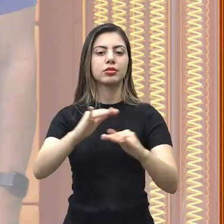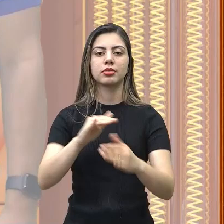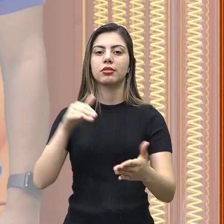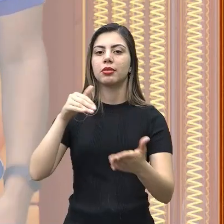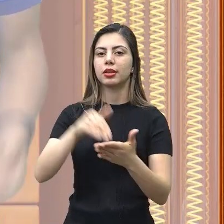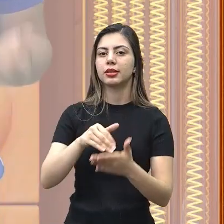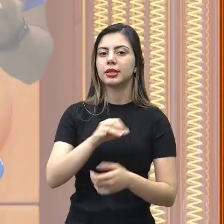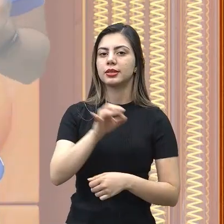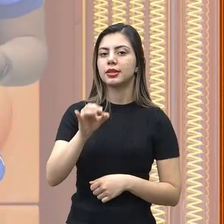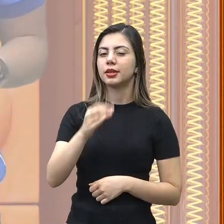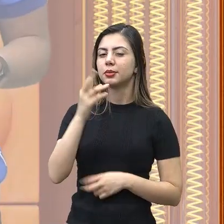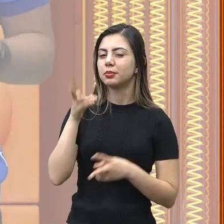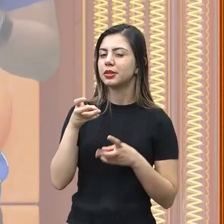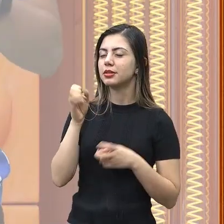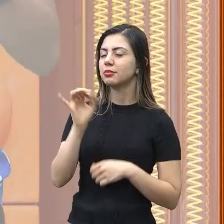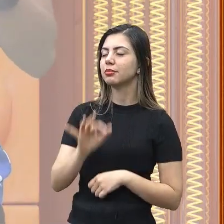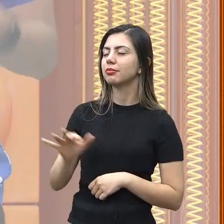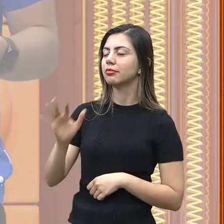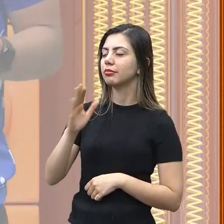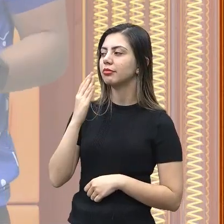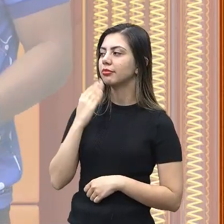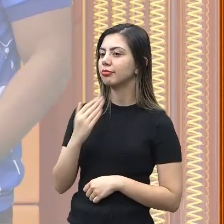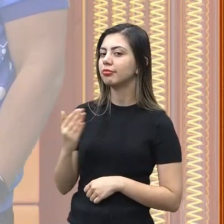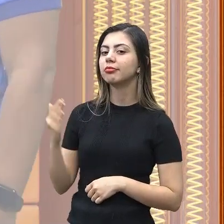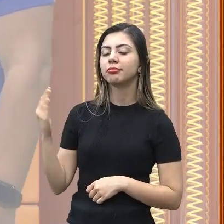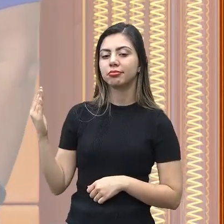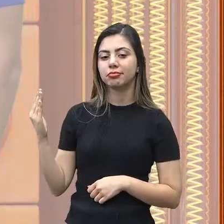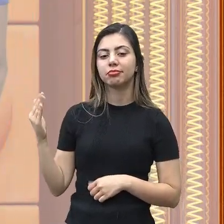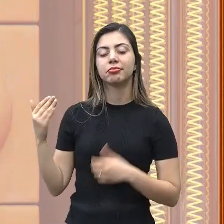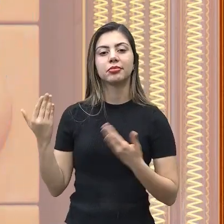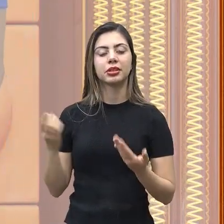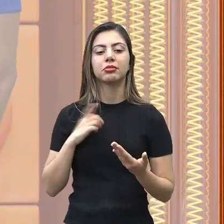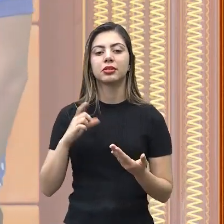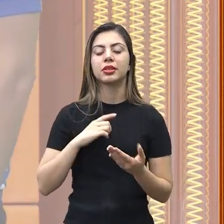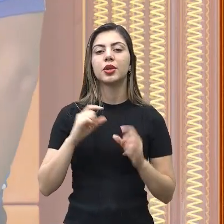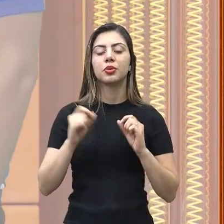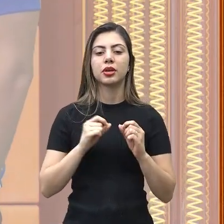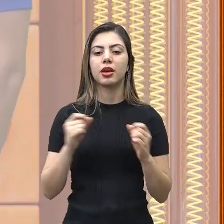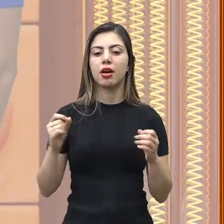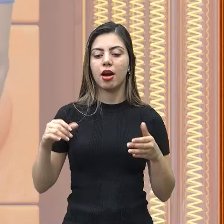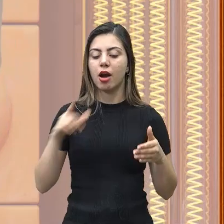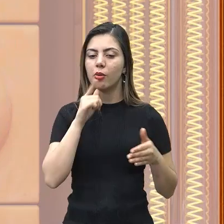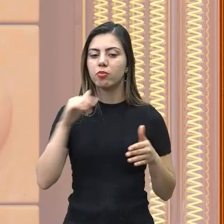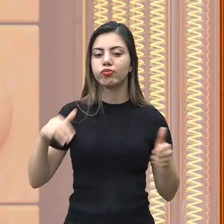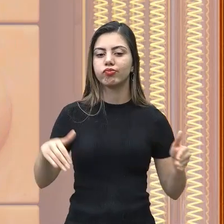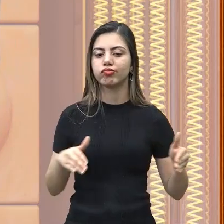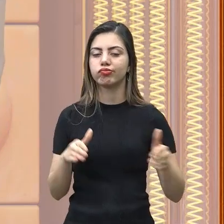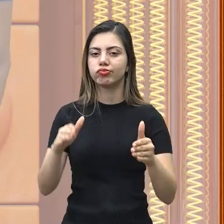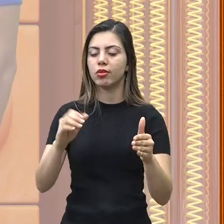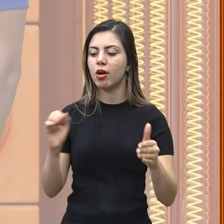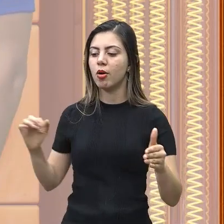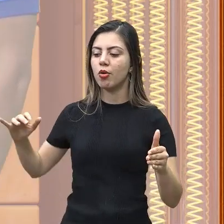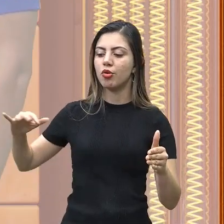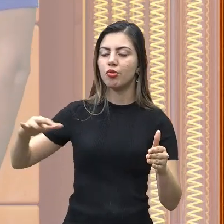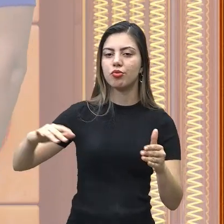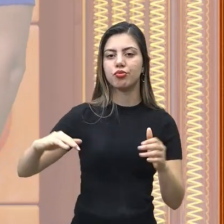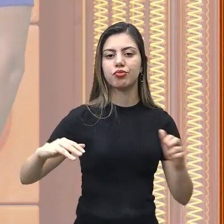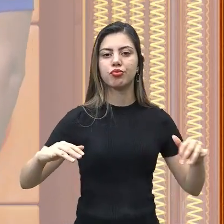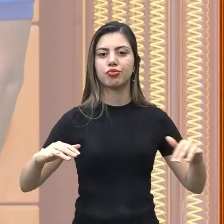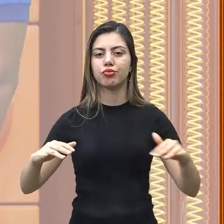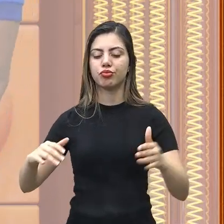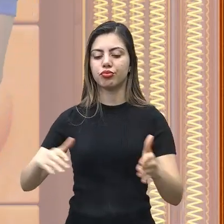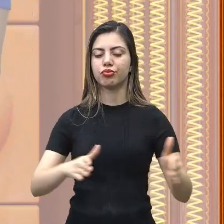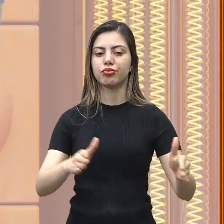Oceano Atlântico. Então a gente tem esse conjunto de rios, tanto na margem direita do rio Amazonas, o rio Madeira, o rio Purus,